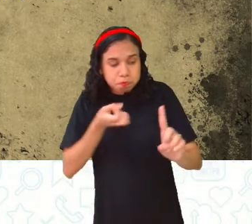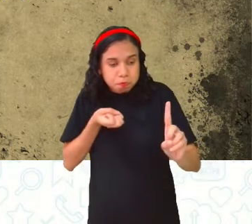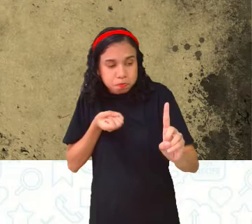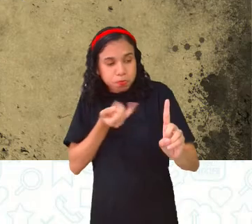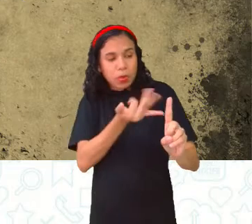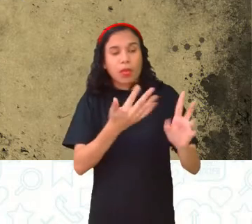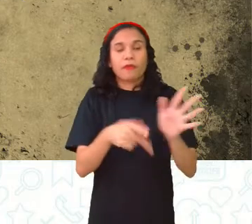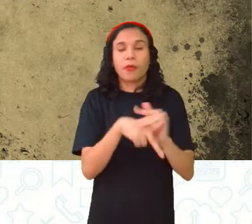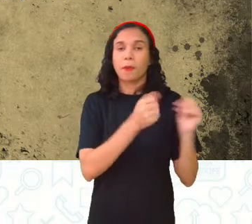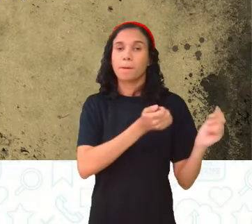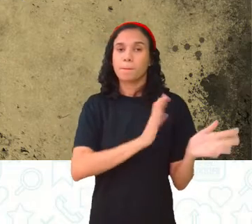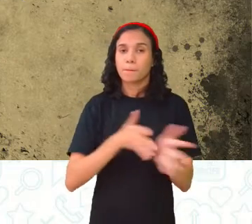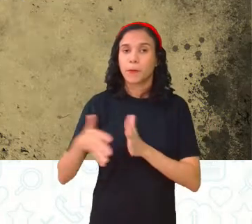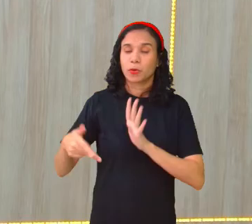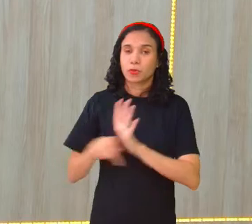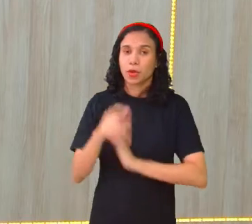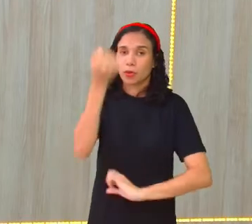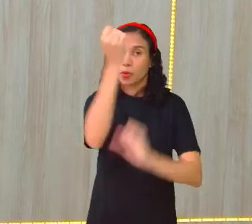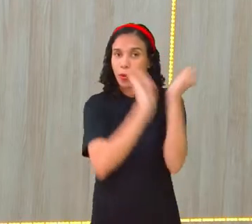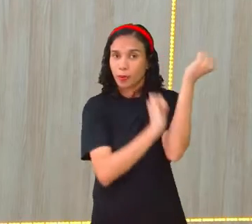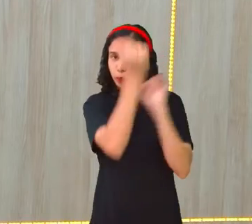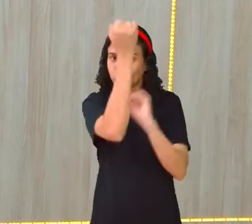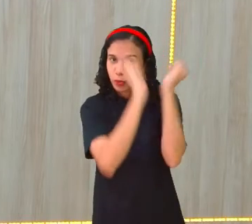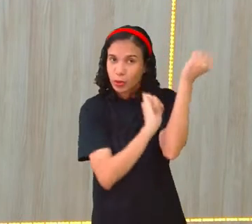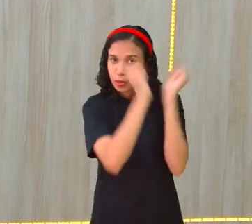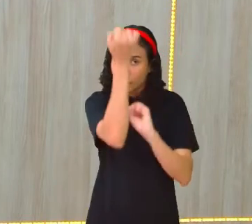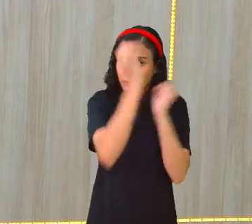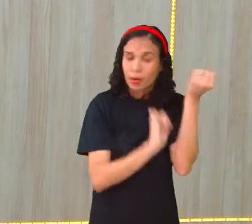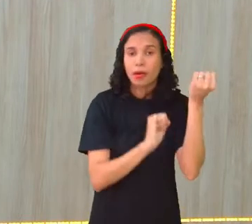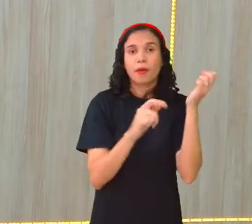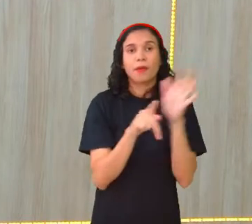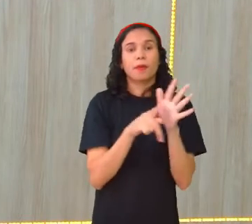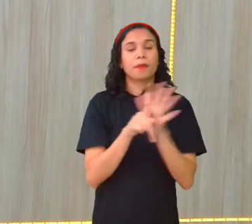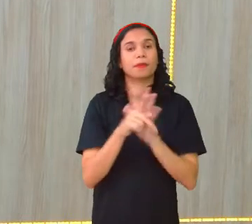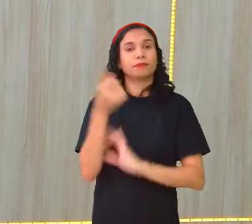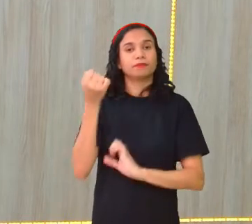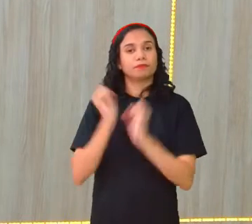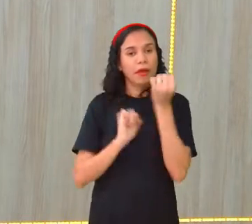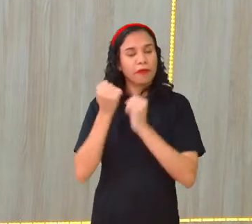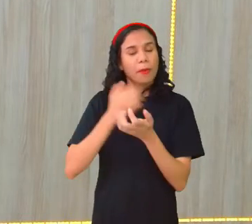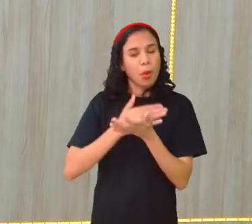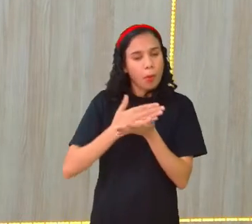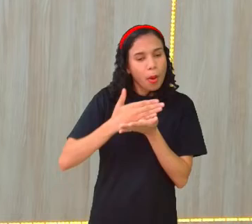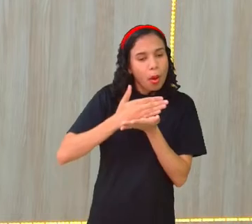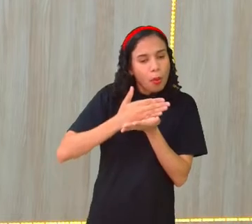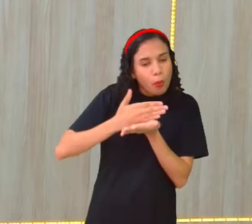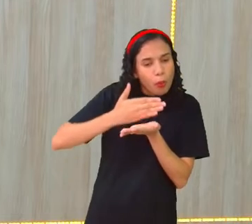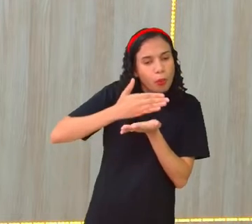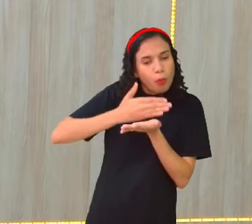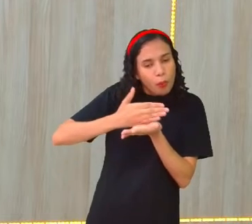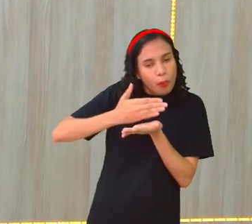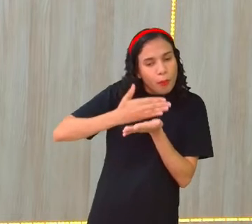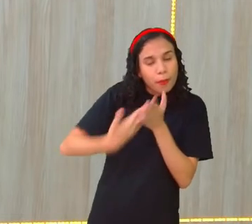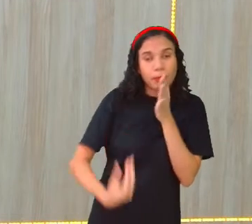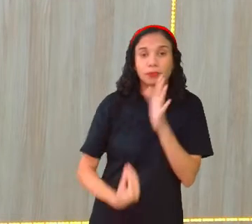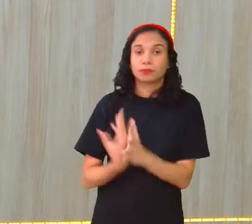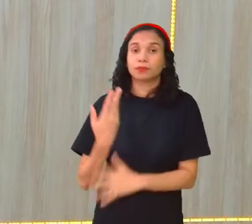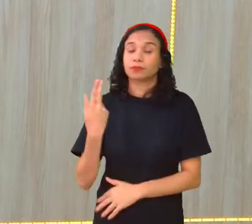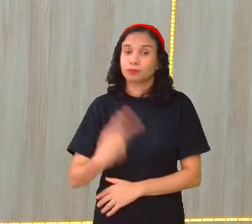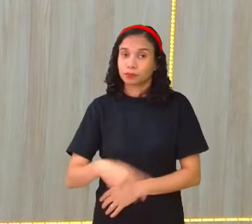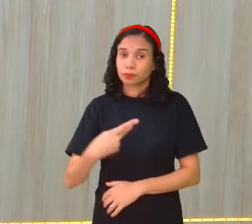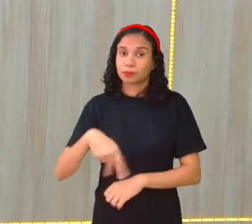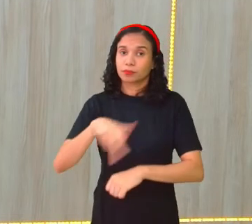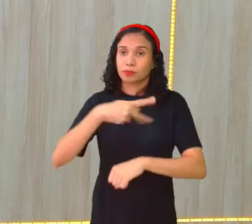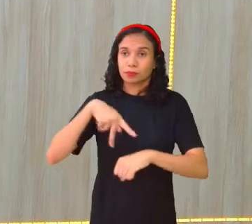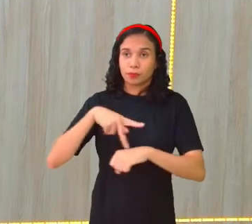que esse processo aí de industrialização, né, das primeiras fábricas começassem a surgir aqui